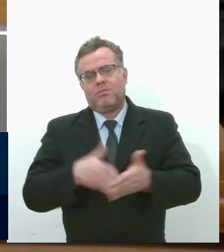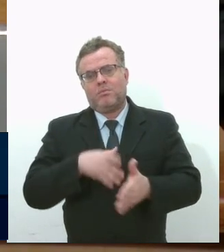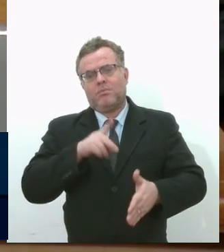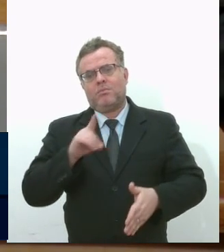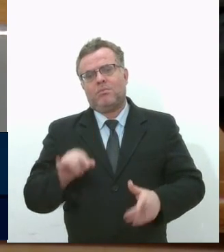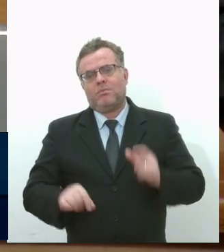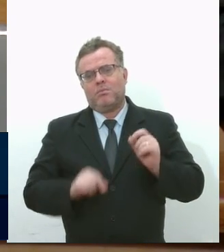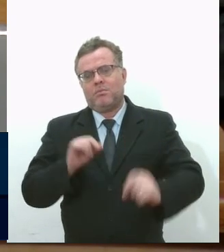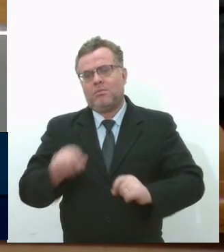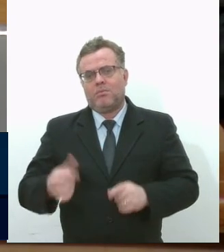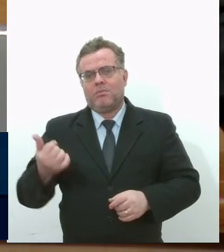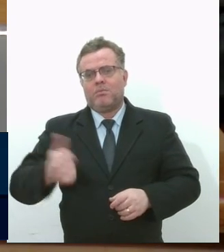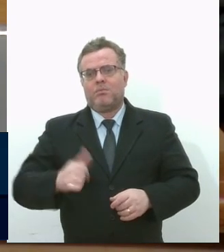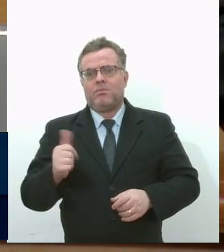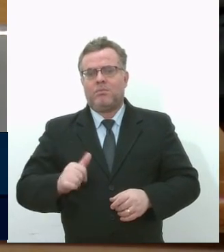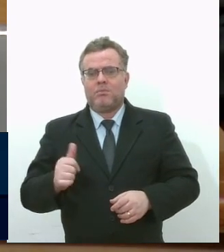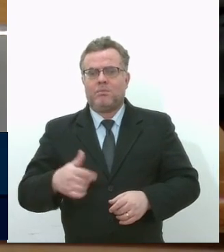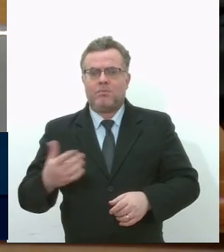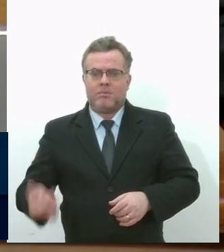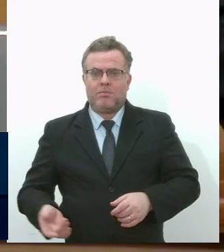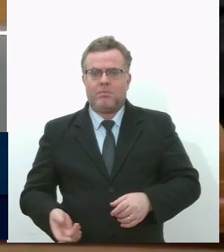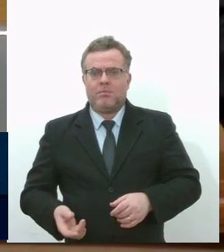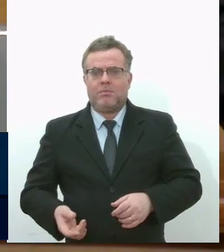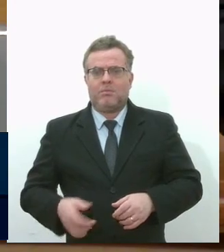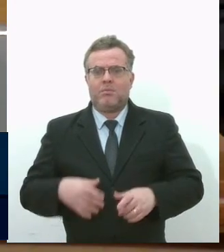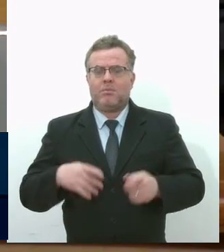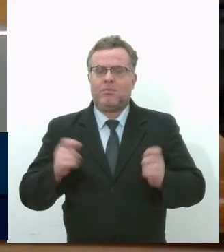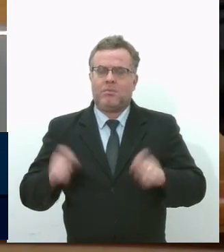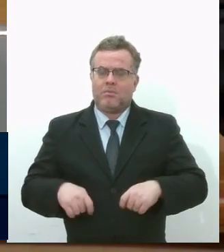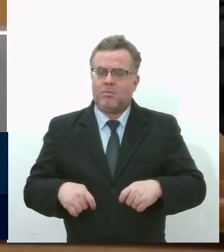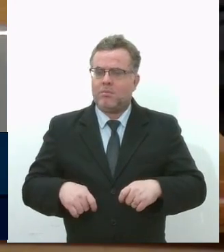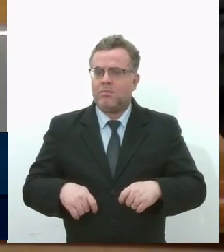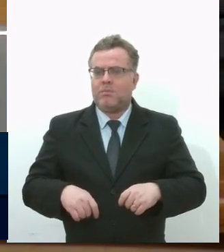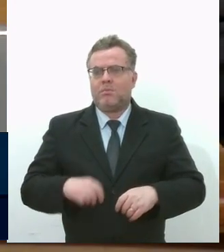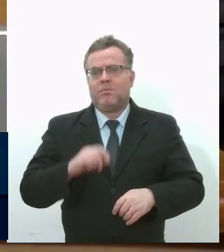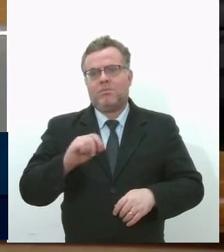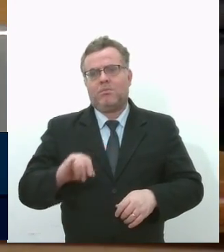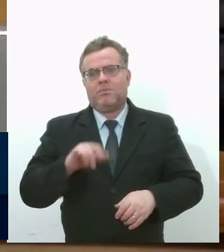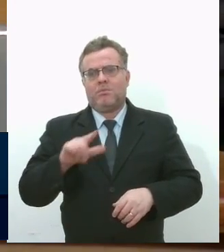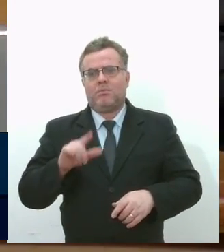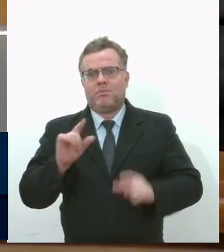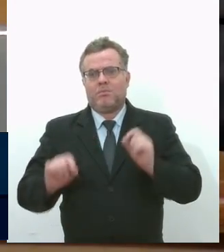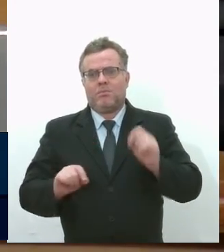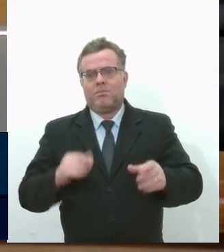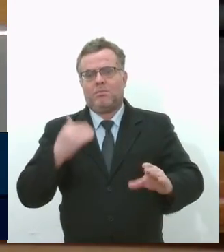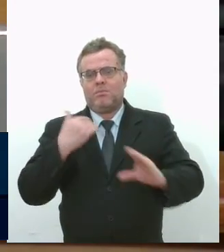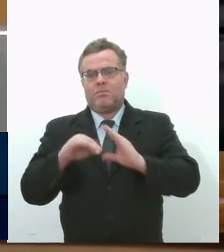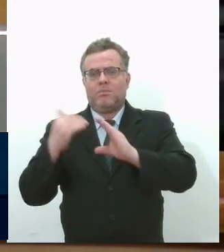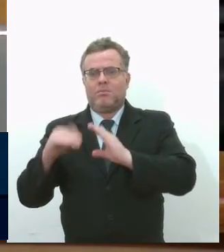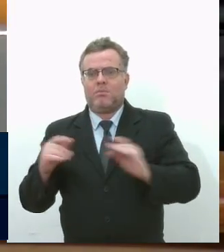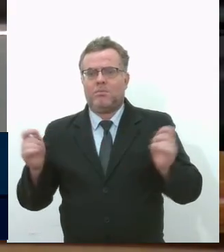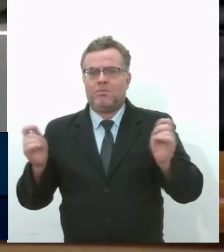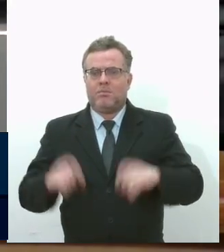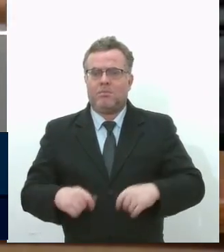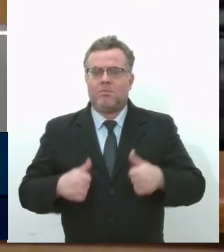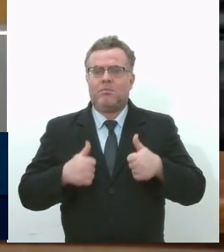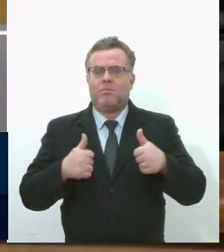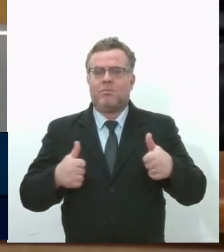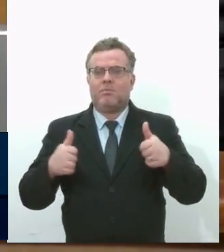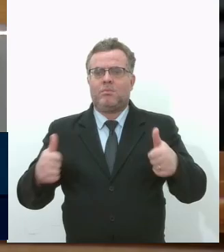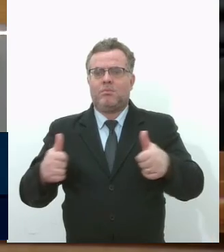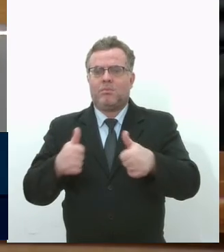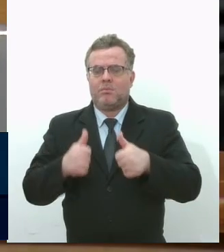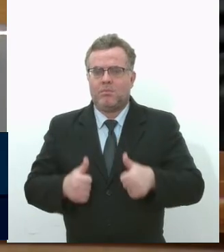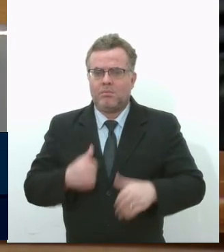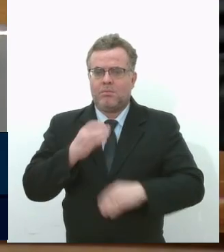dia 11 de julho, até meio-dia, pelo e-mail. Quem quiser pode mandar o e-mail para botar a emenda na